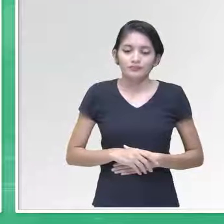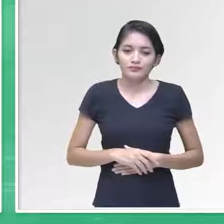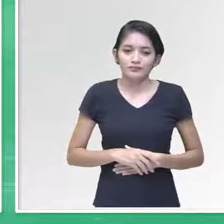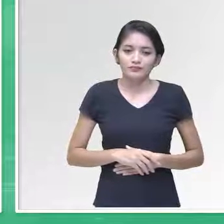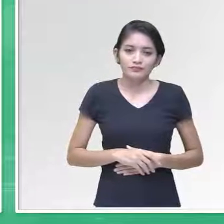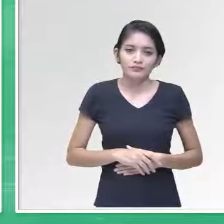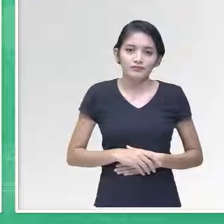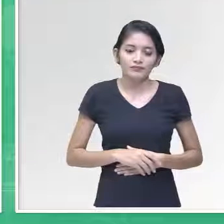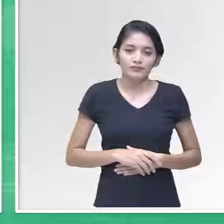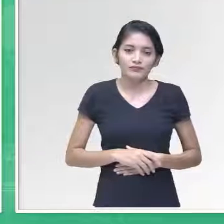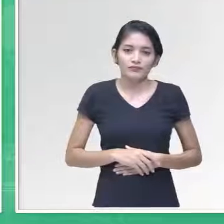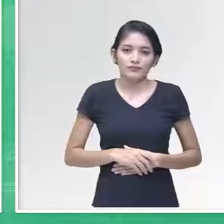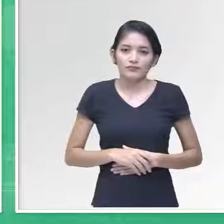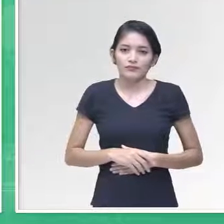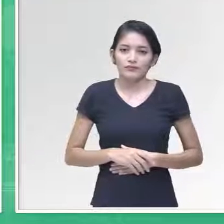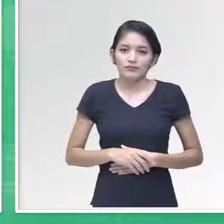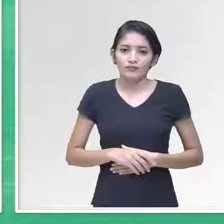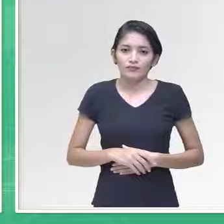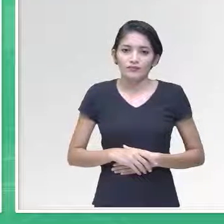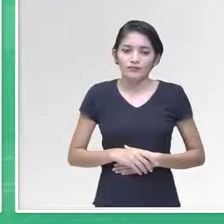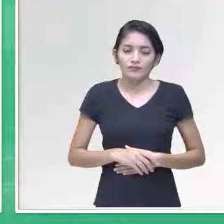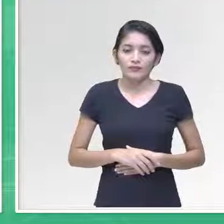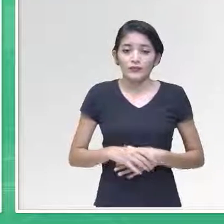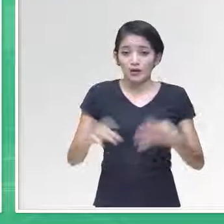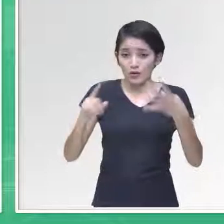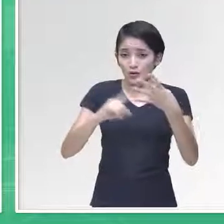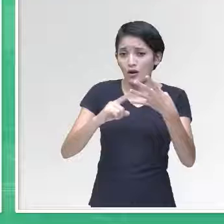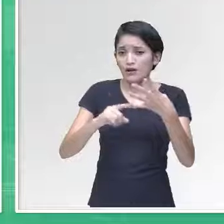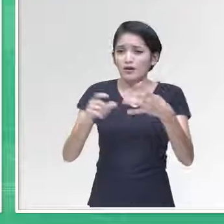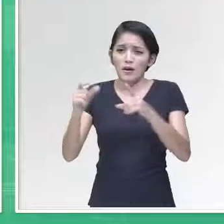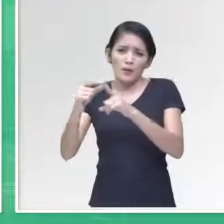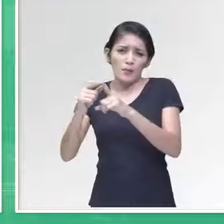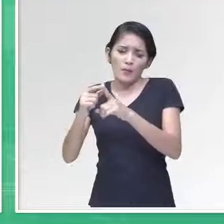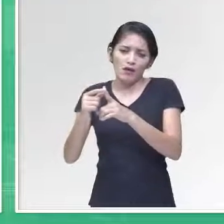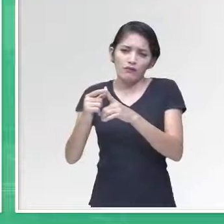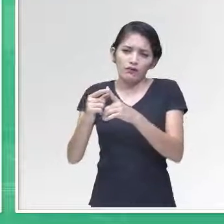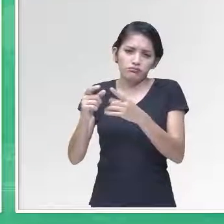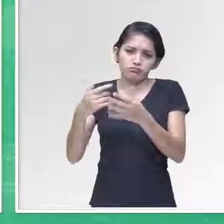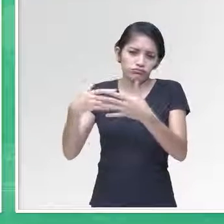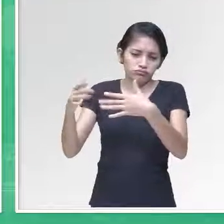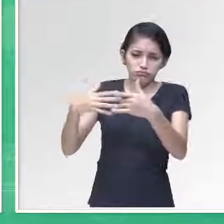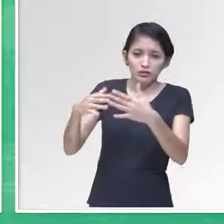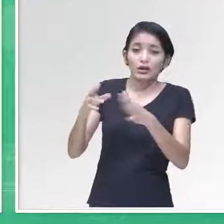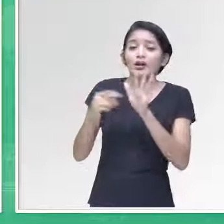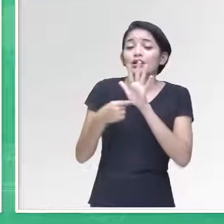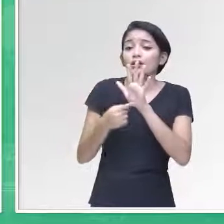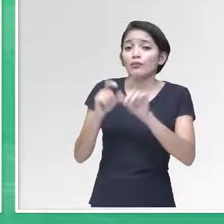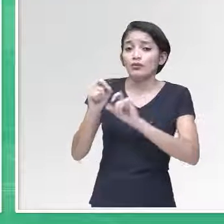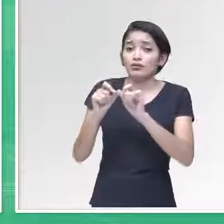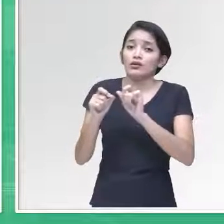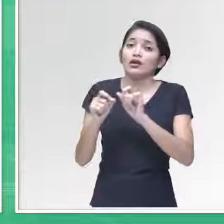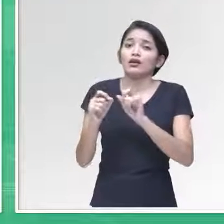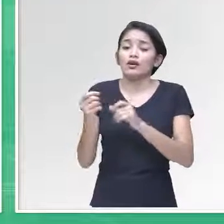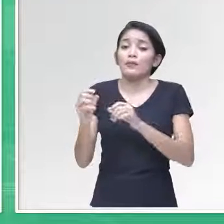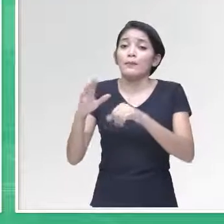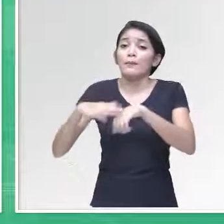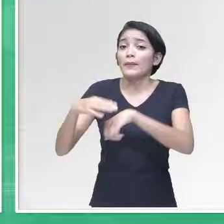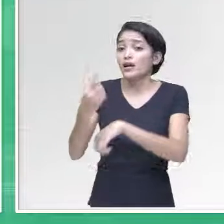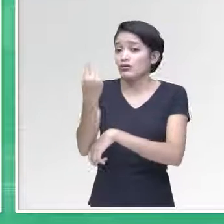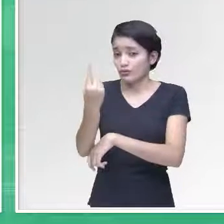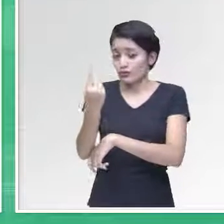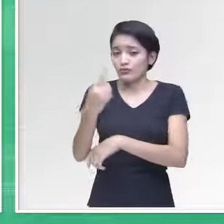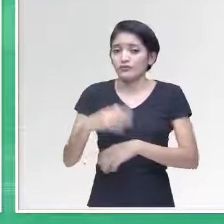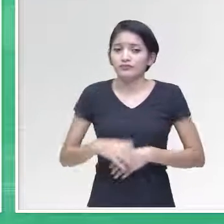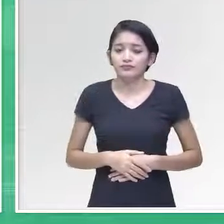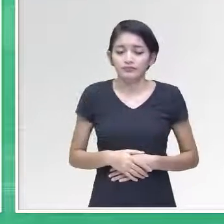books é uma palavra aleatória, né? Os livros, que demonstra que está no plural, porque tem mais de um.